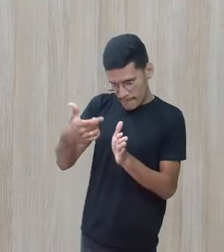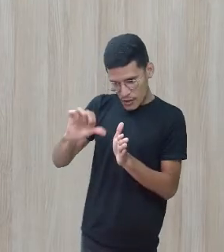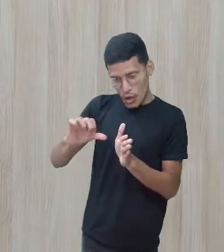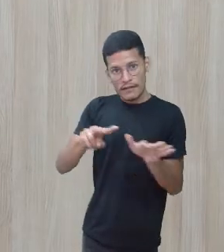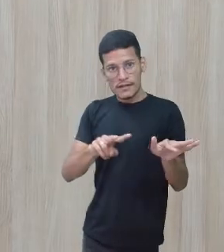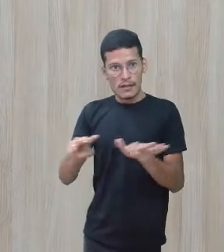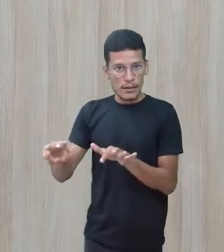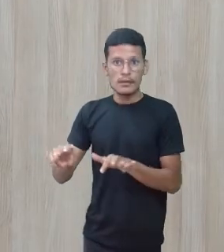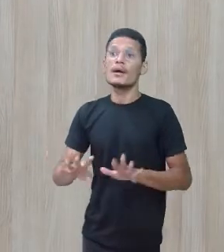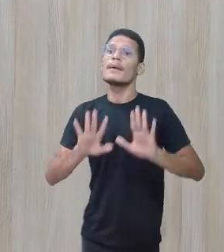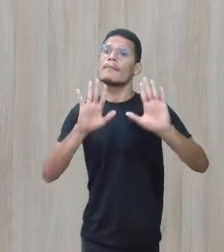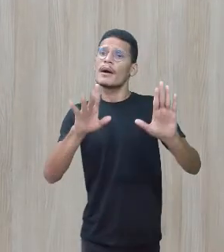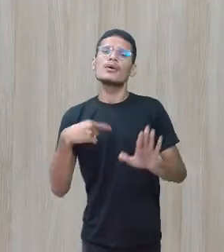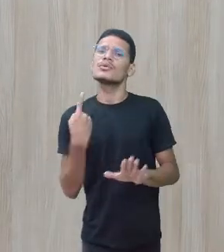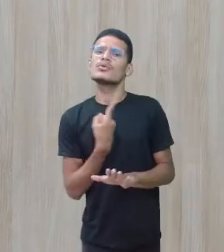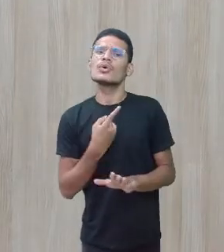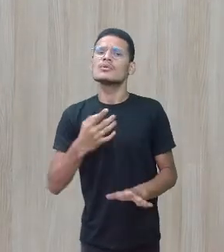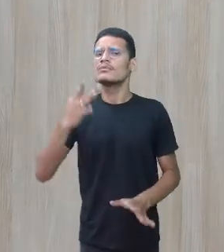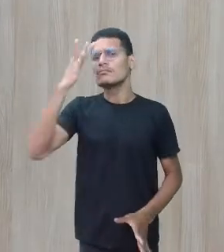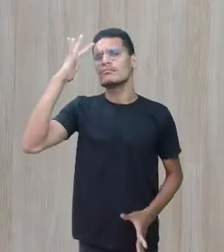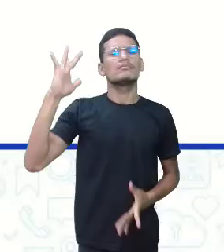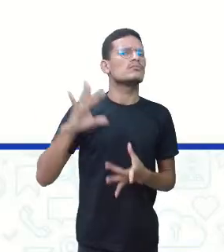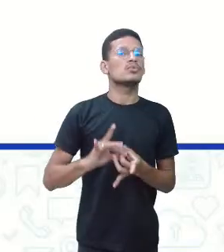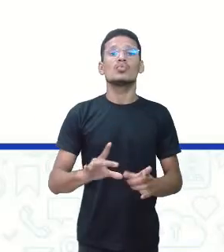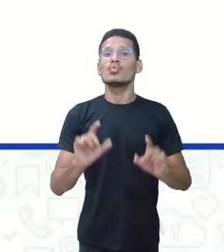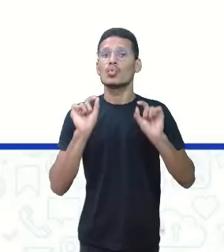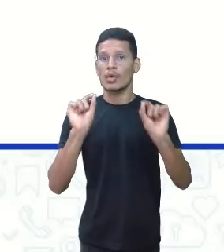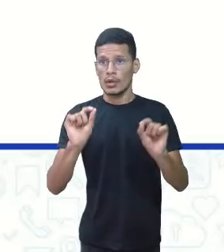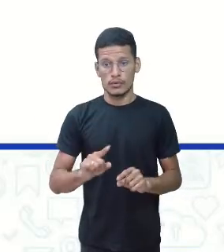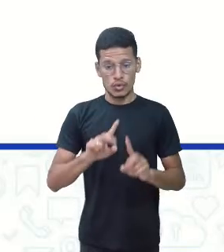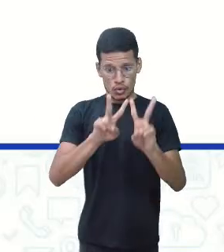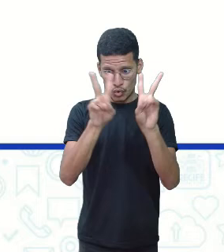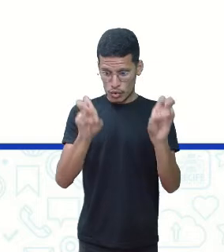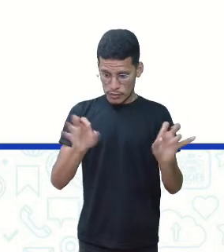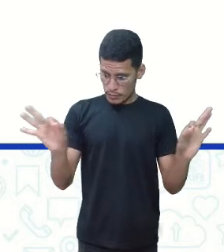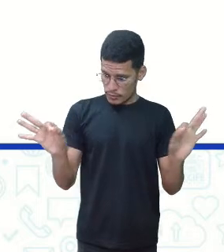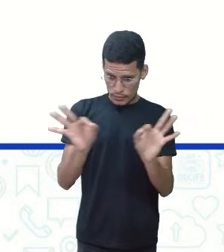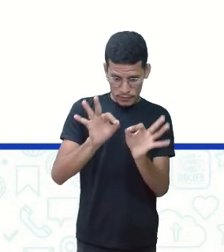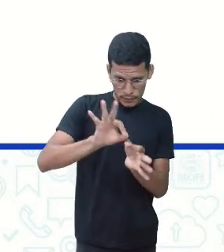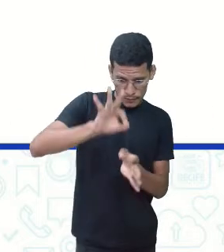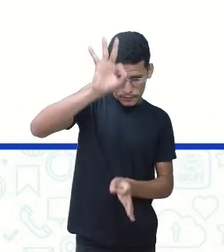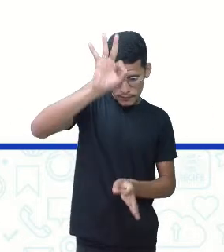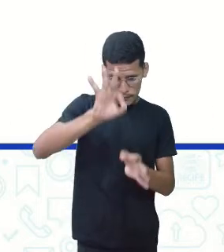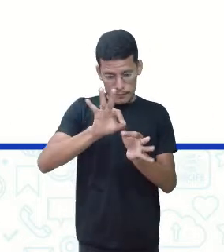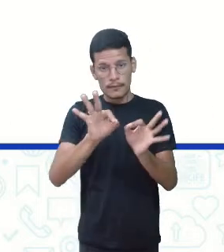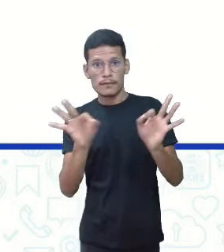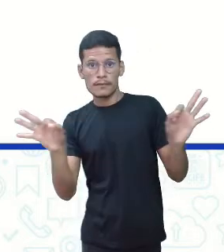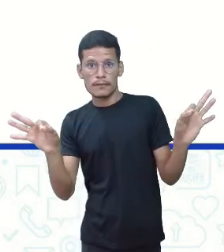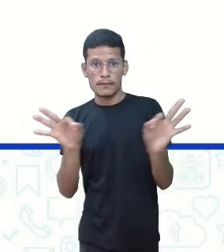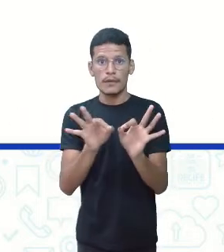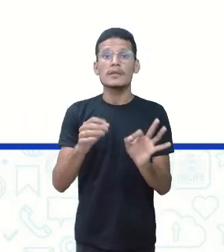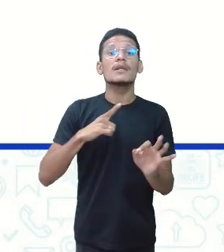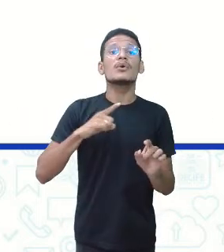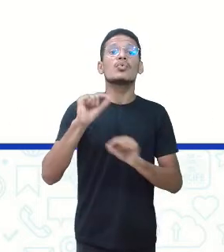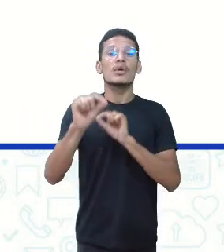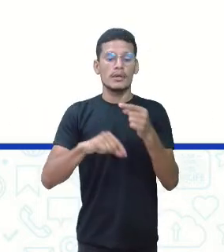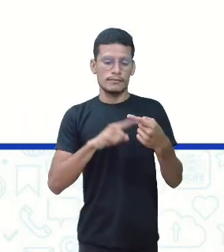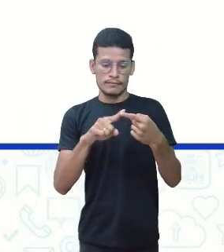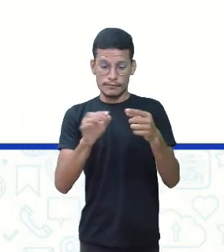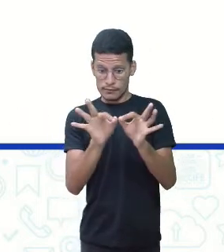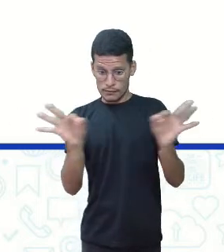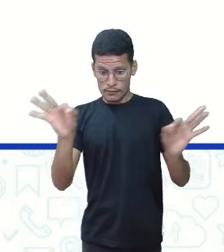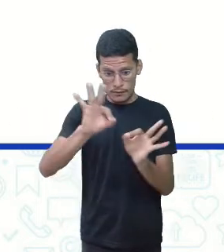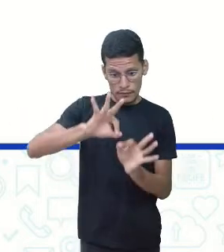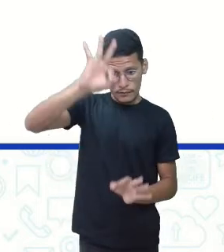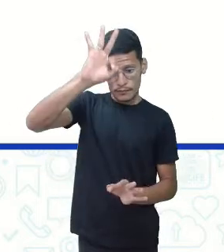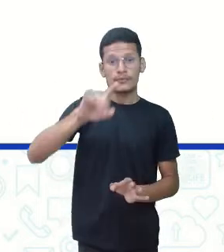a gente vai concluir o quê? No caso da ampliação e redução, a gente tem a primeira situação de que a ampliação, a gente